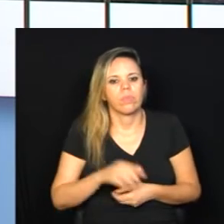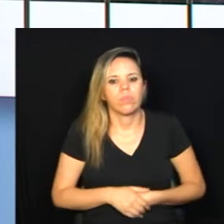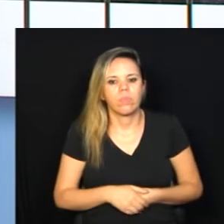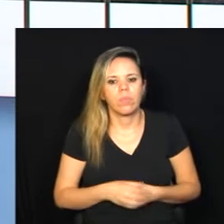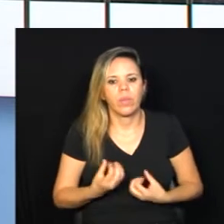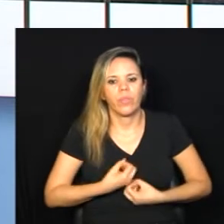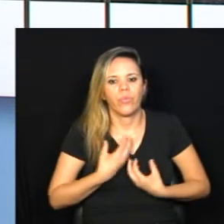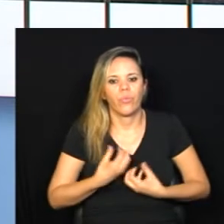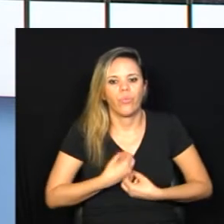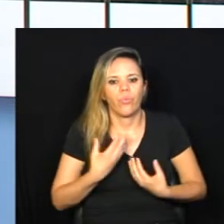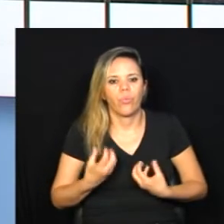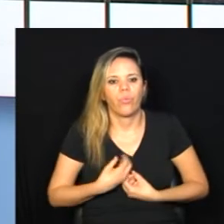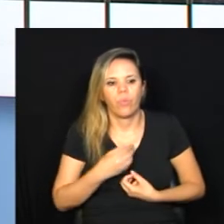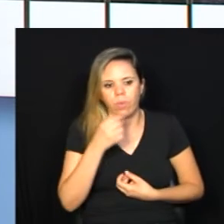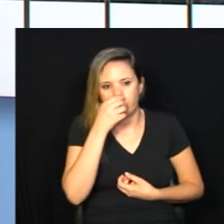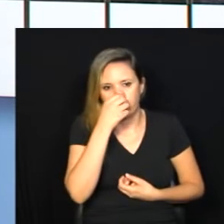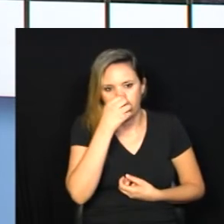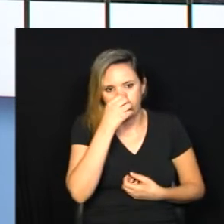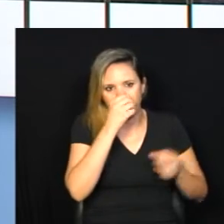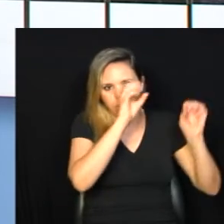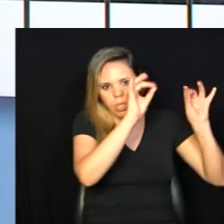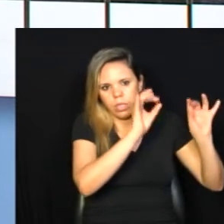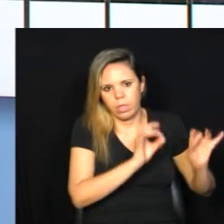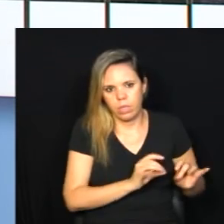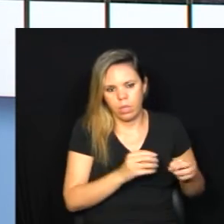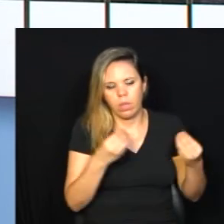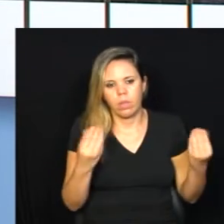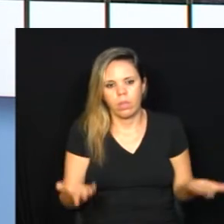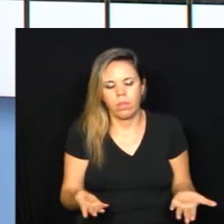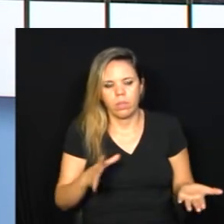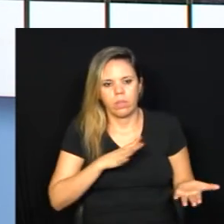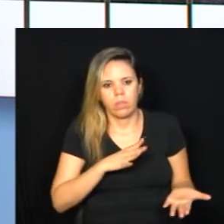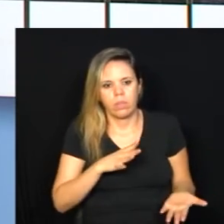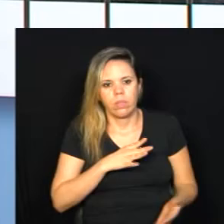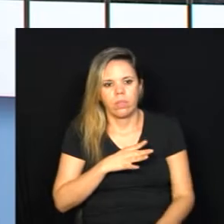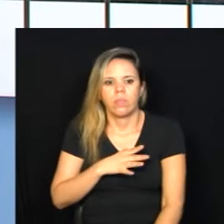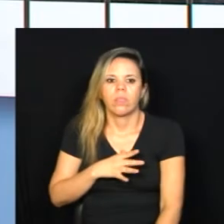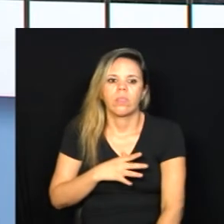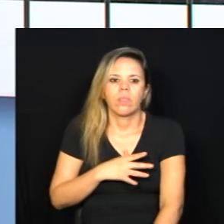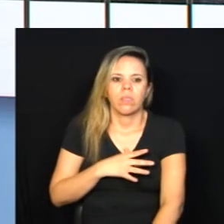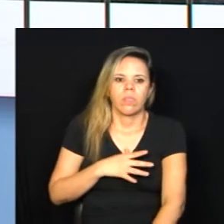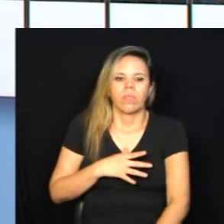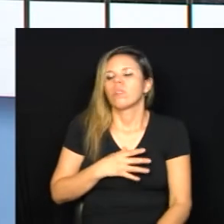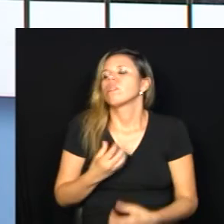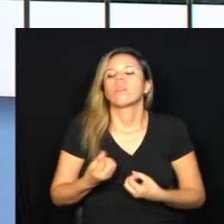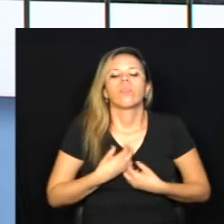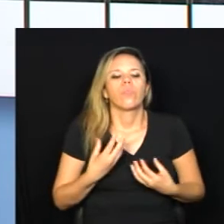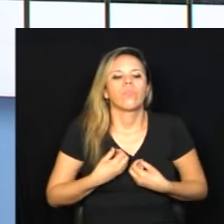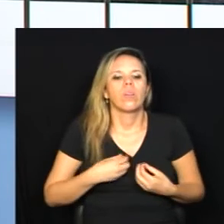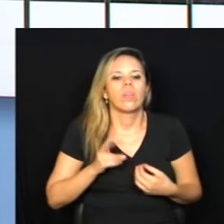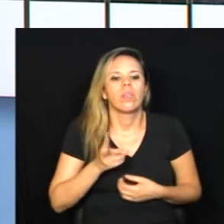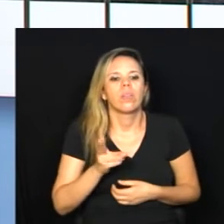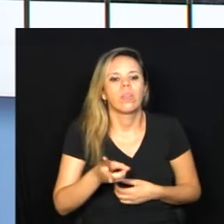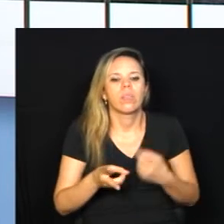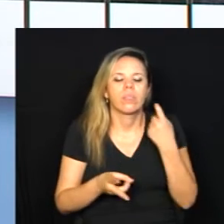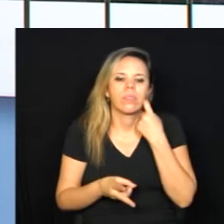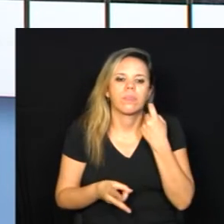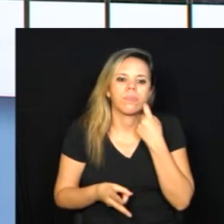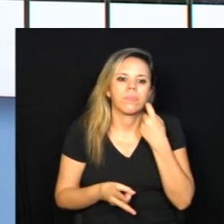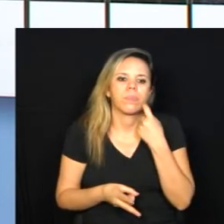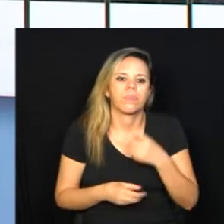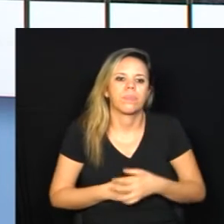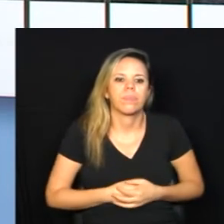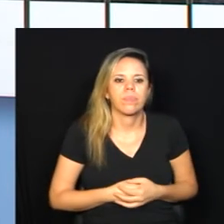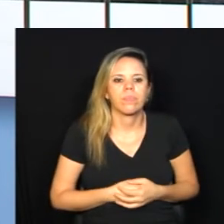as informações mais detalhadas sobre a situação na cidade serão informadas todas as